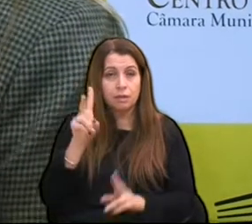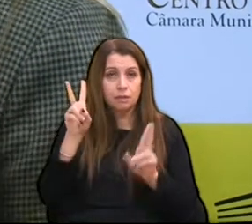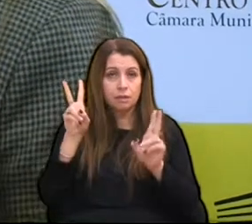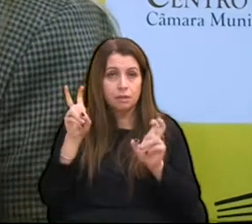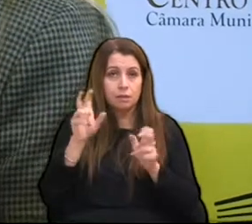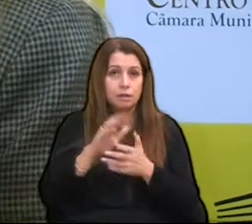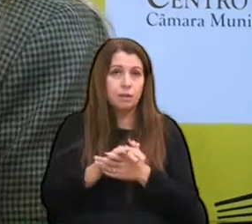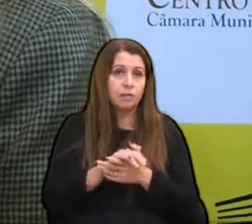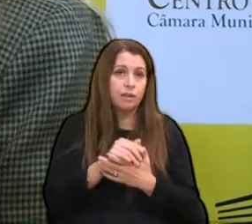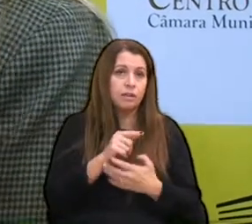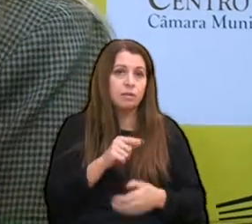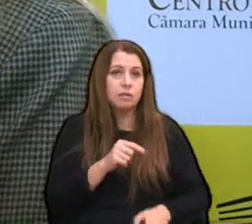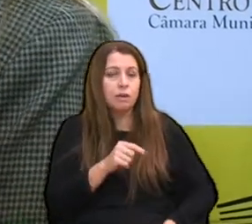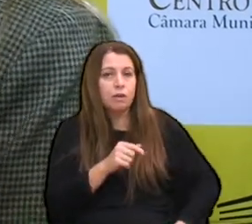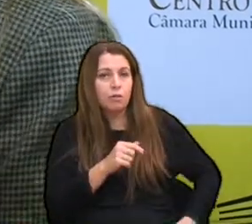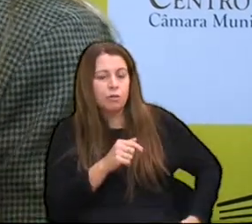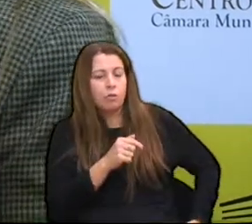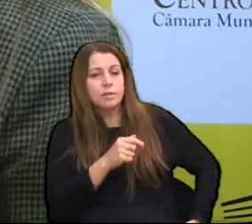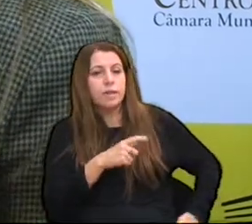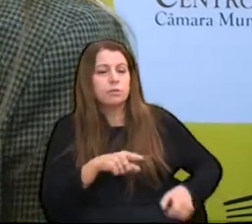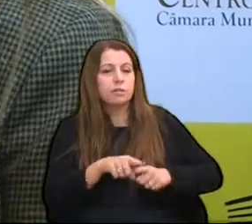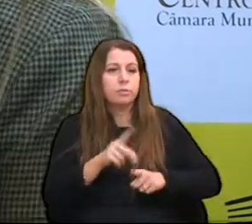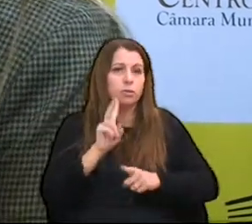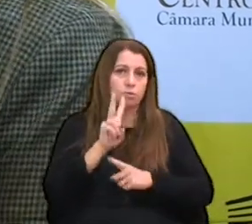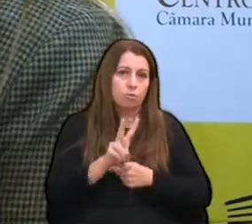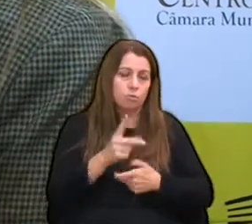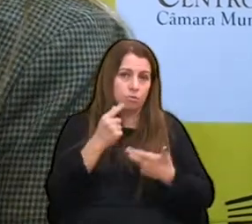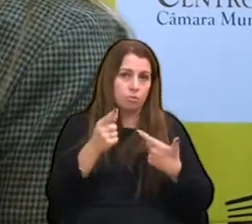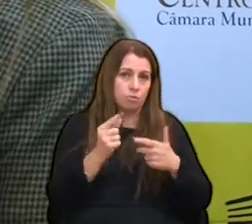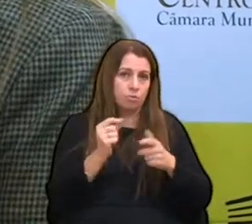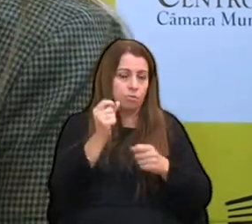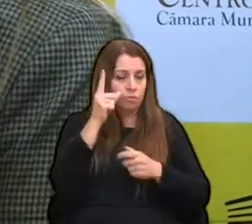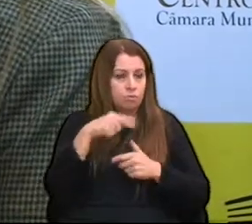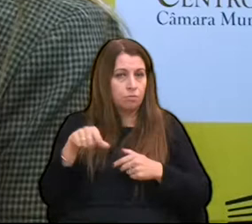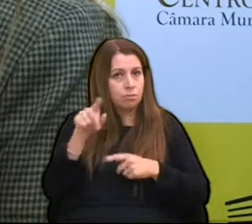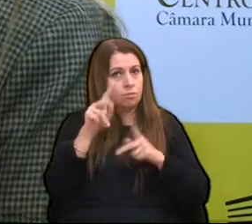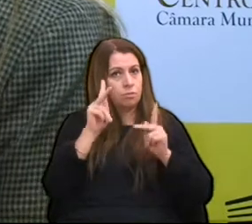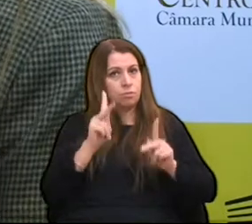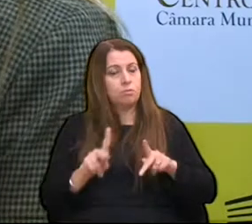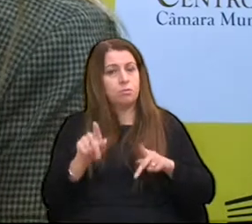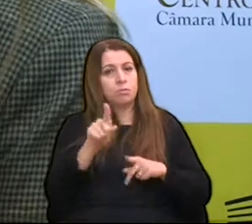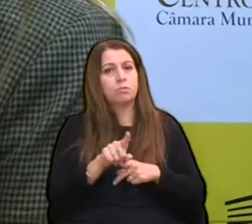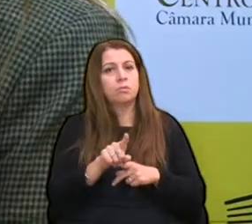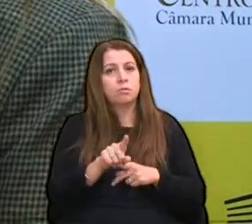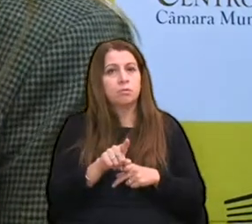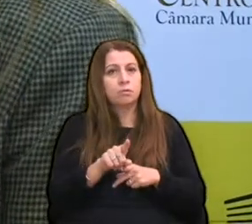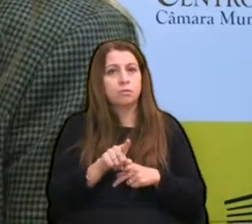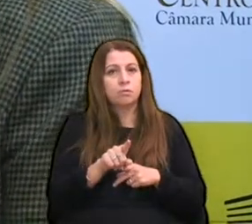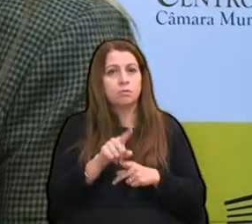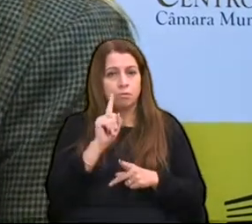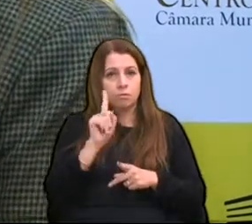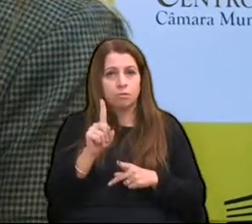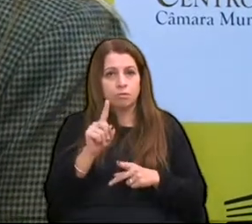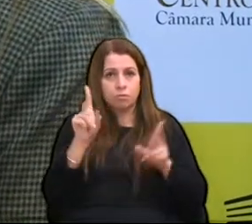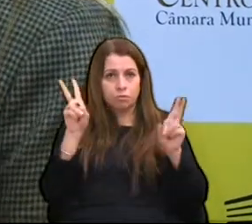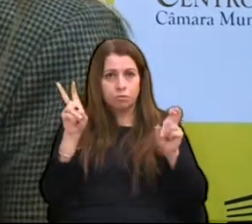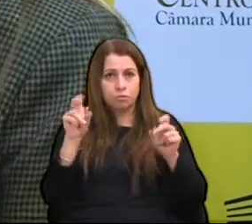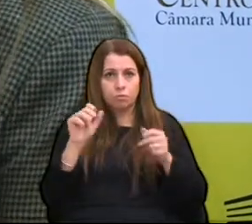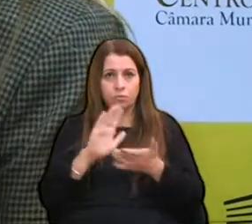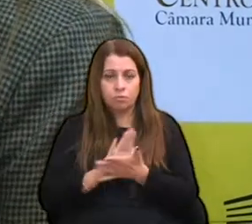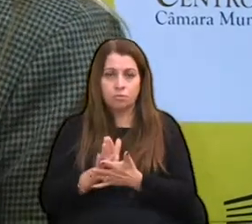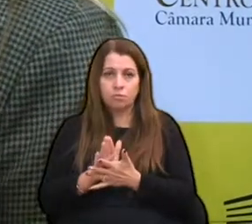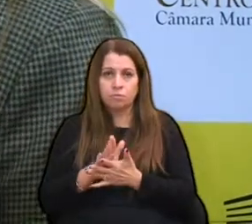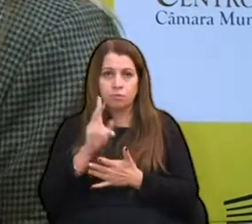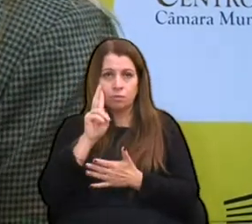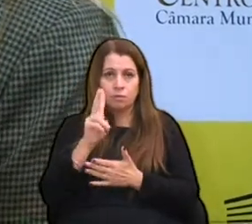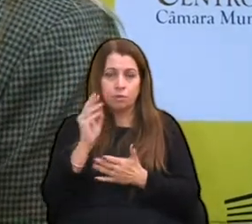ele surgiu justamente para despertar nas pessoas esse assunto do suicídio. Ele já